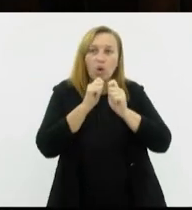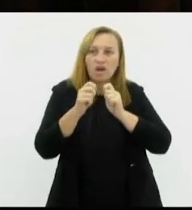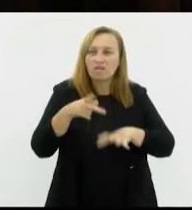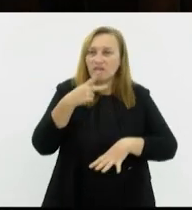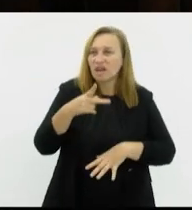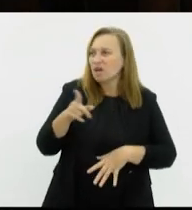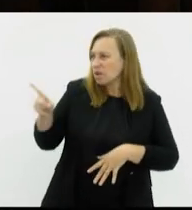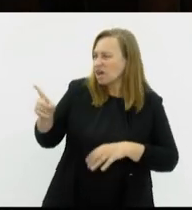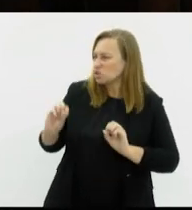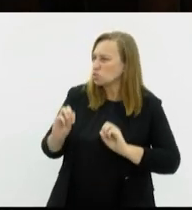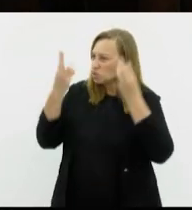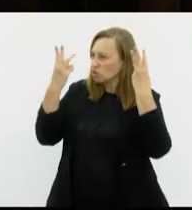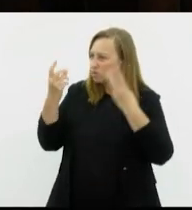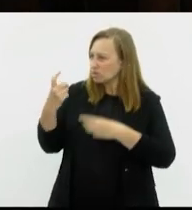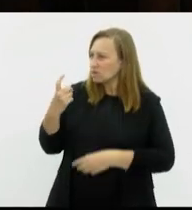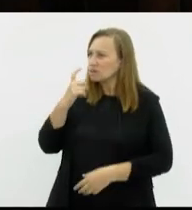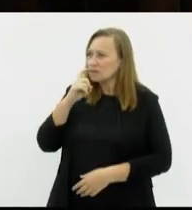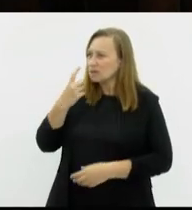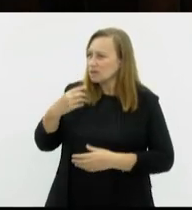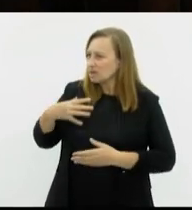por causa do show da Madonna?